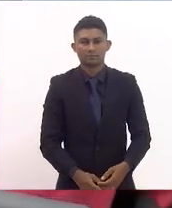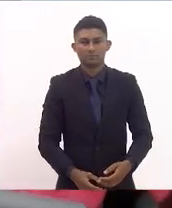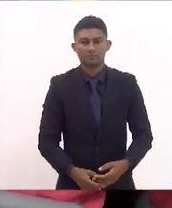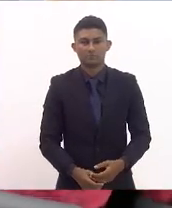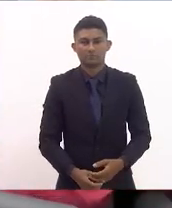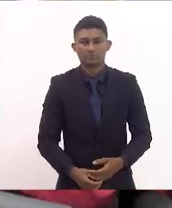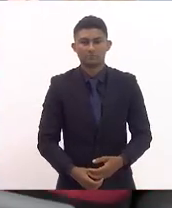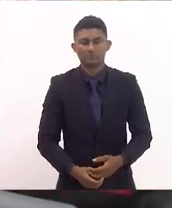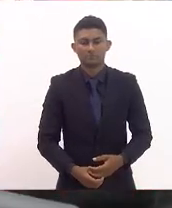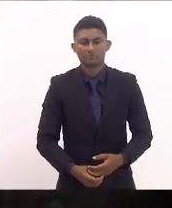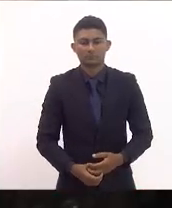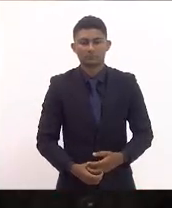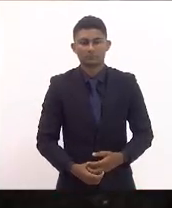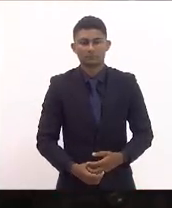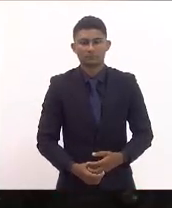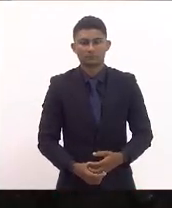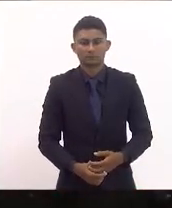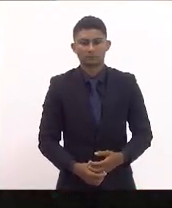E aí